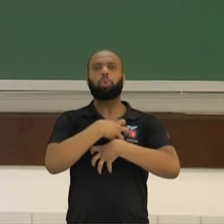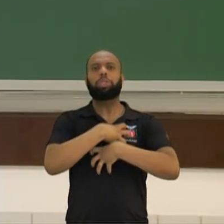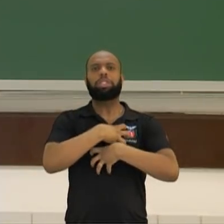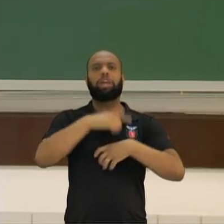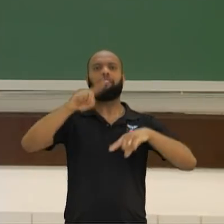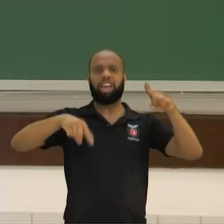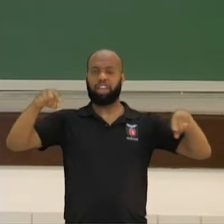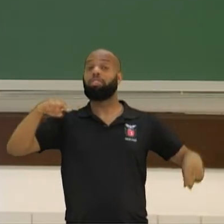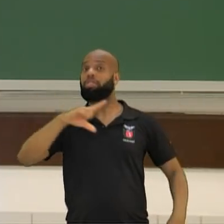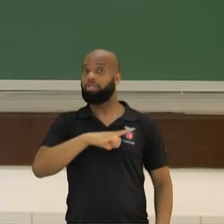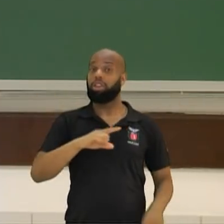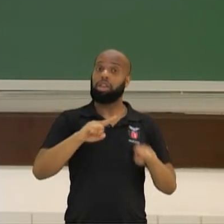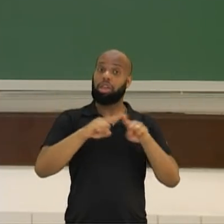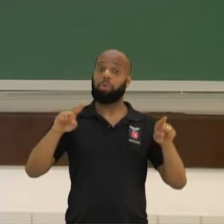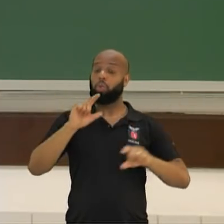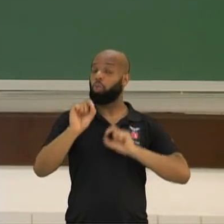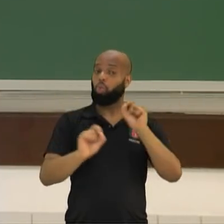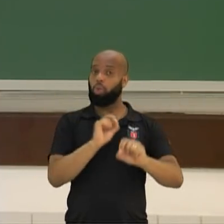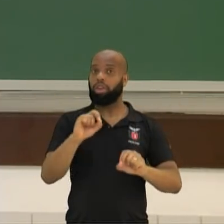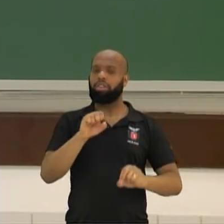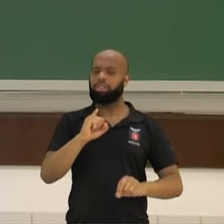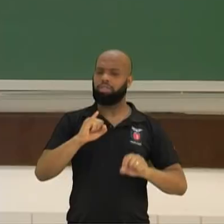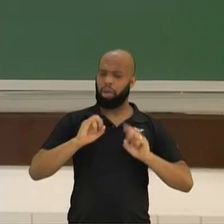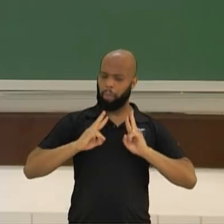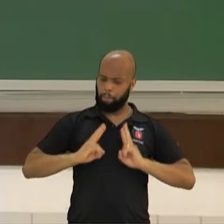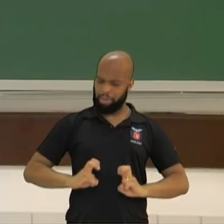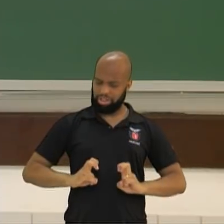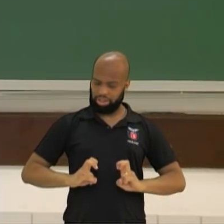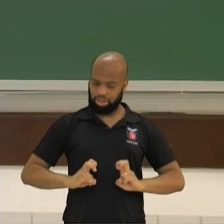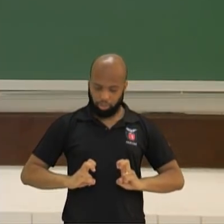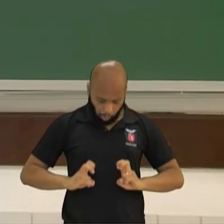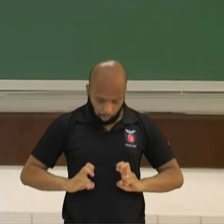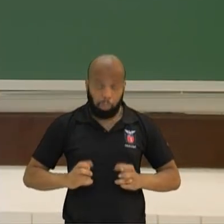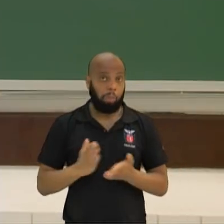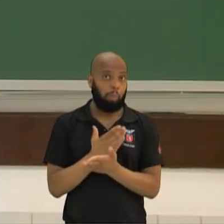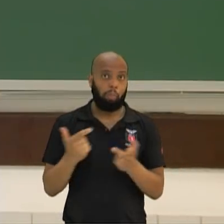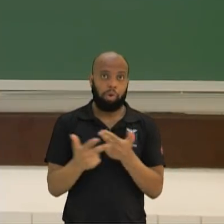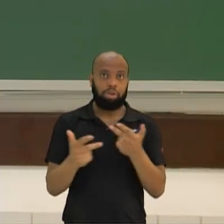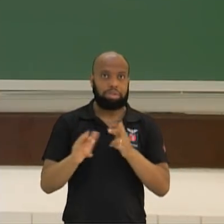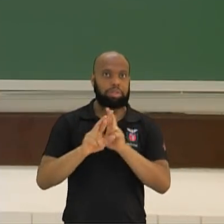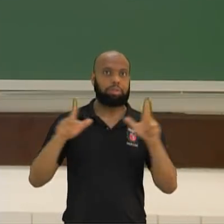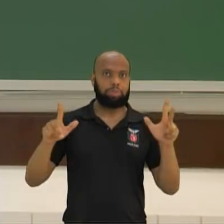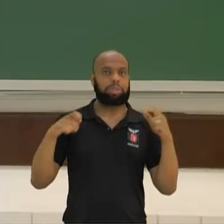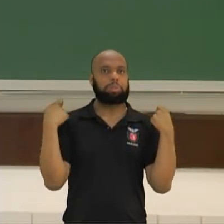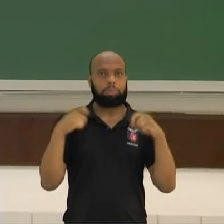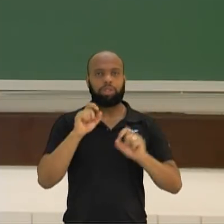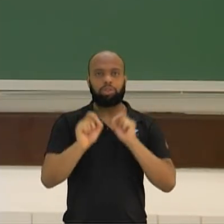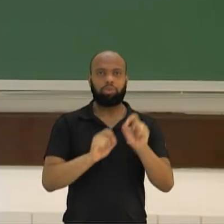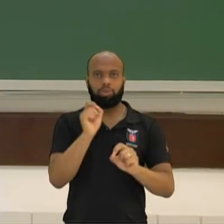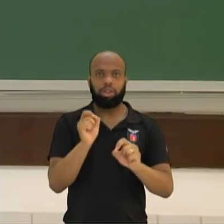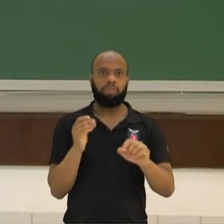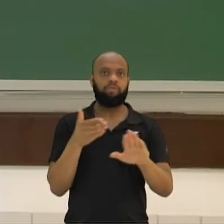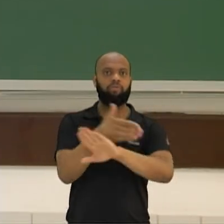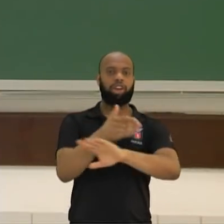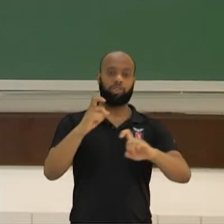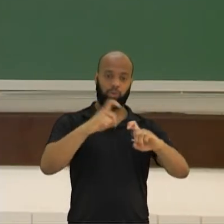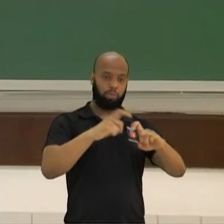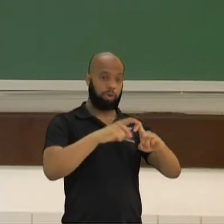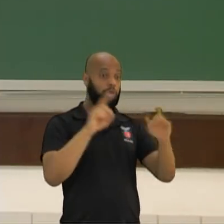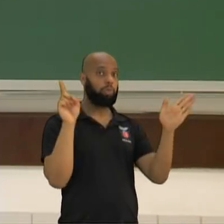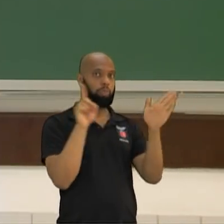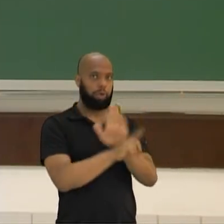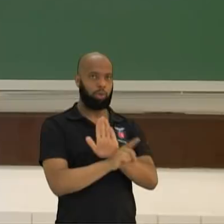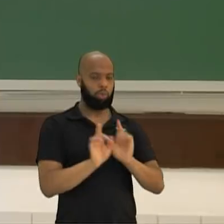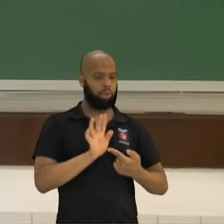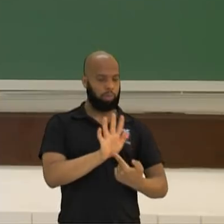variam bastante, né? Mas claro que ao perceber qualquer um deles, é essencial, né, buscar uma consulta com um profissional